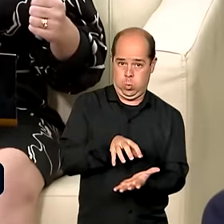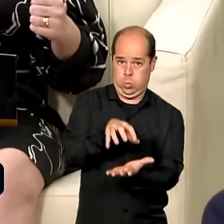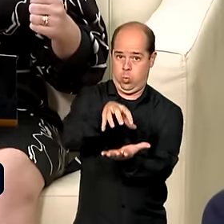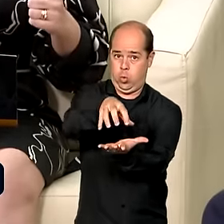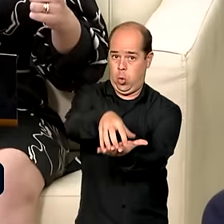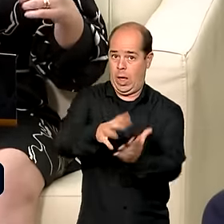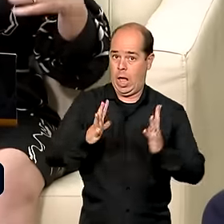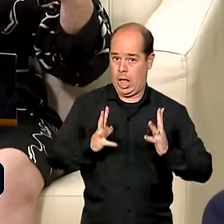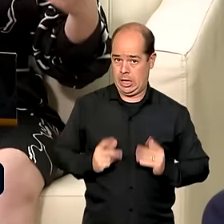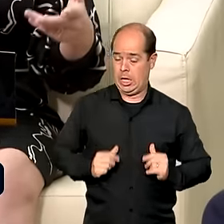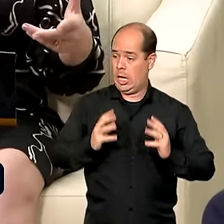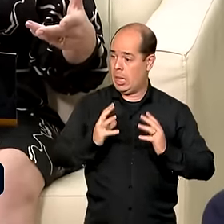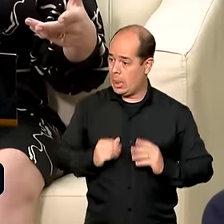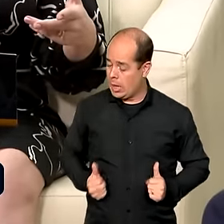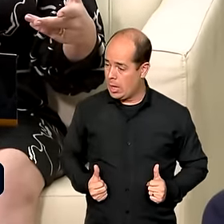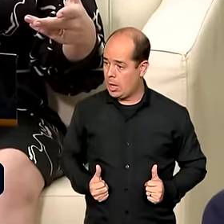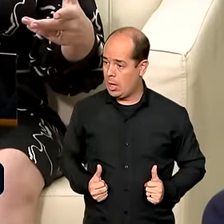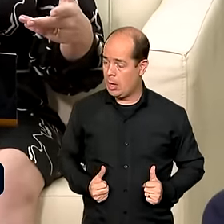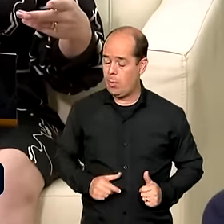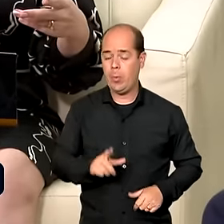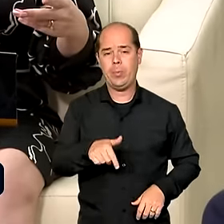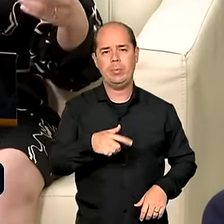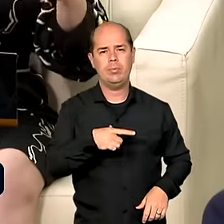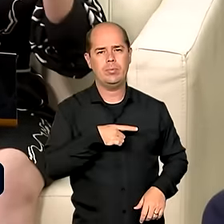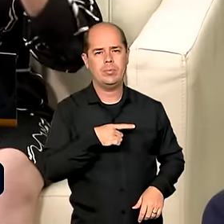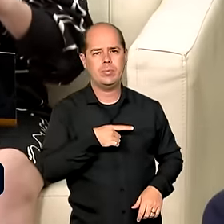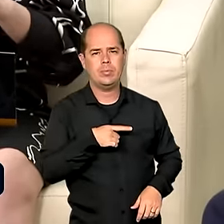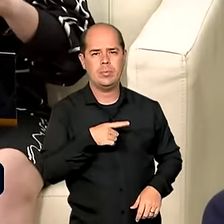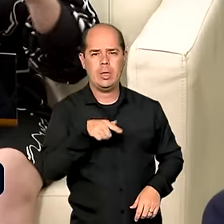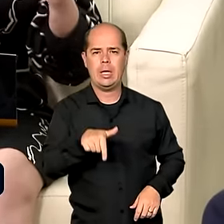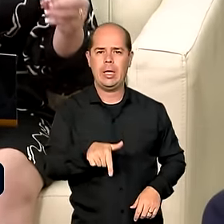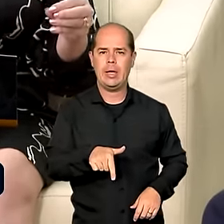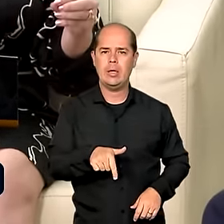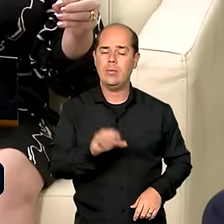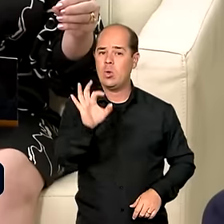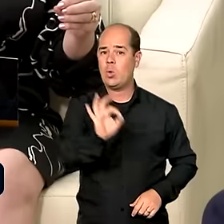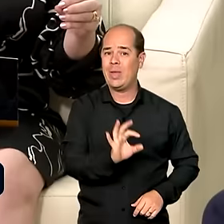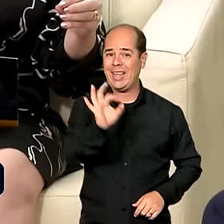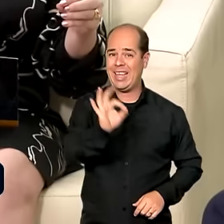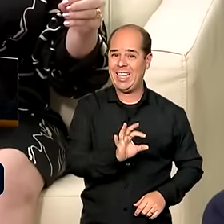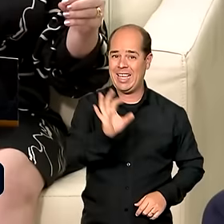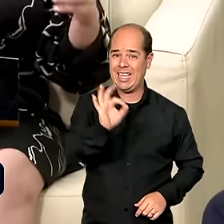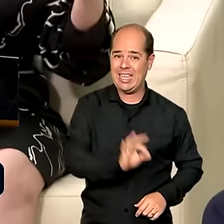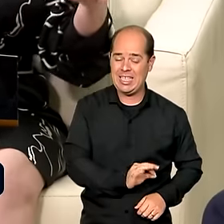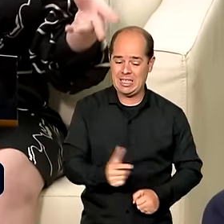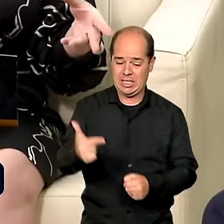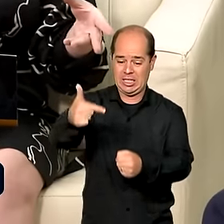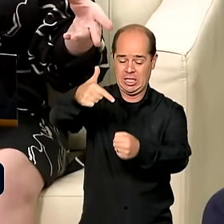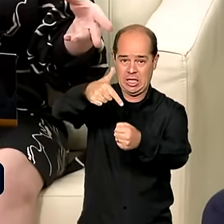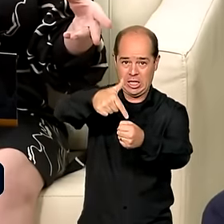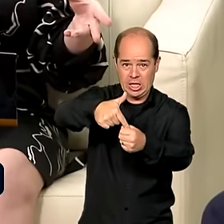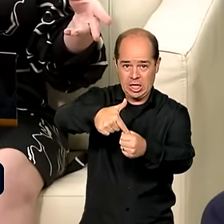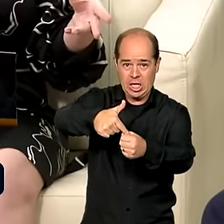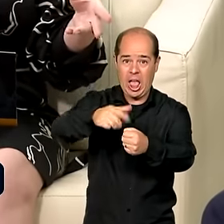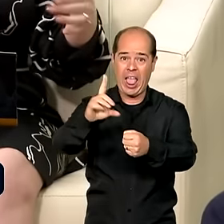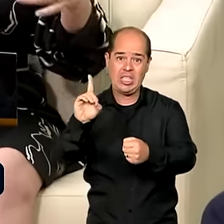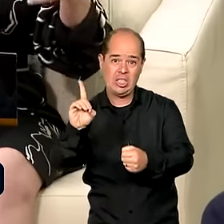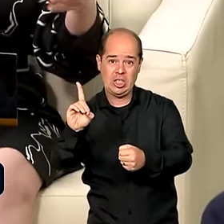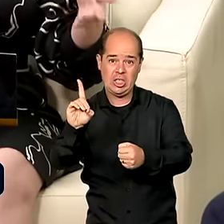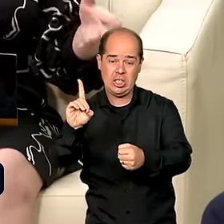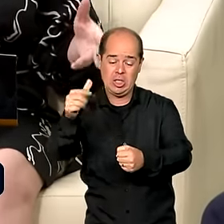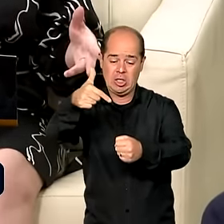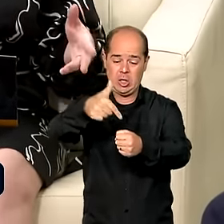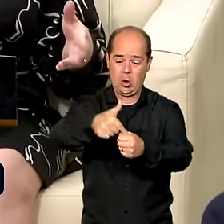antecipar aquele aumento do do índice de biodiesel no diesel Brasileiro né Isso também tem um impacto